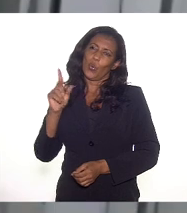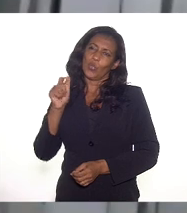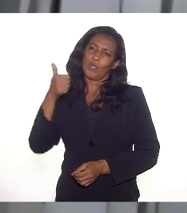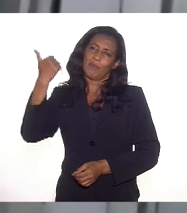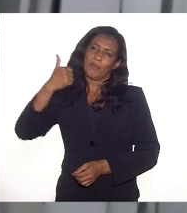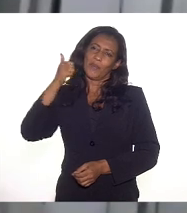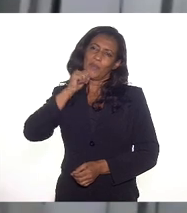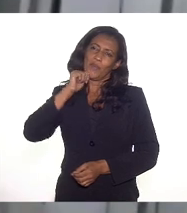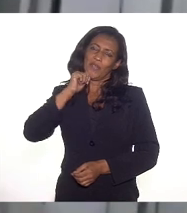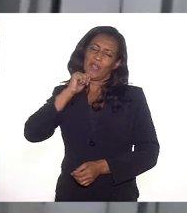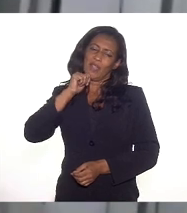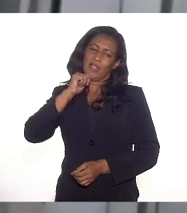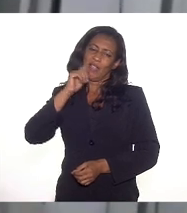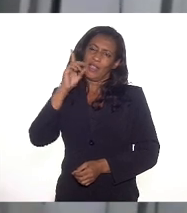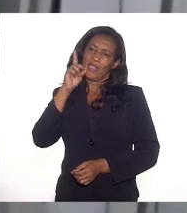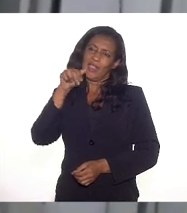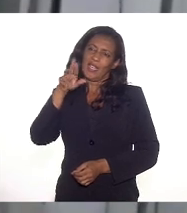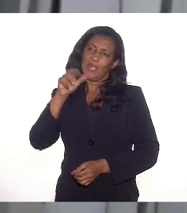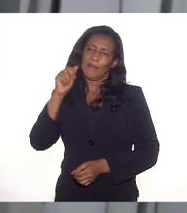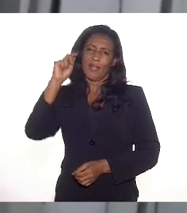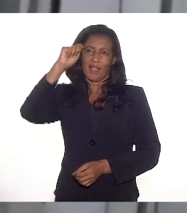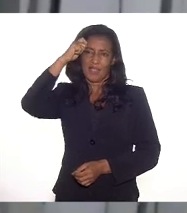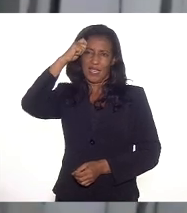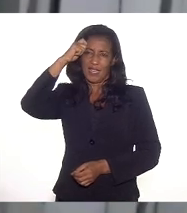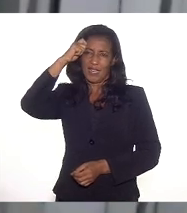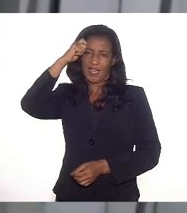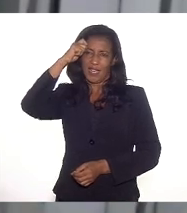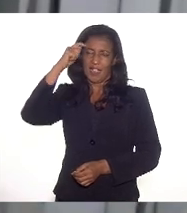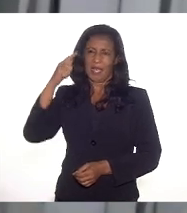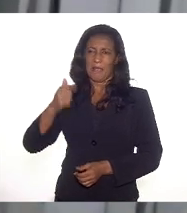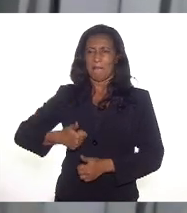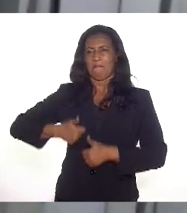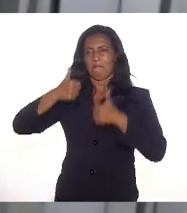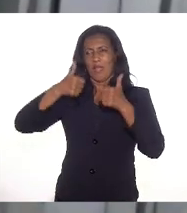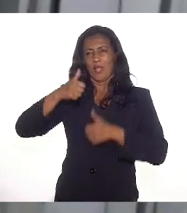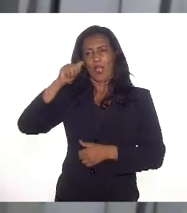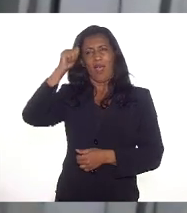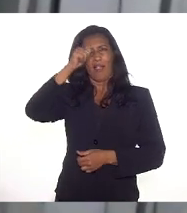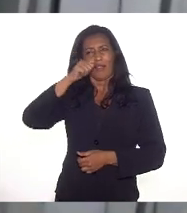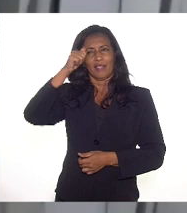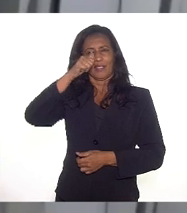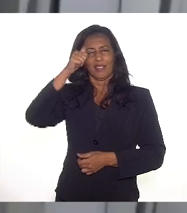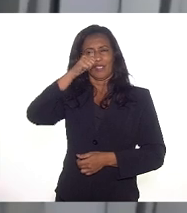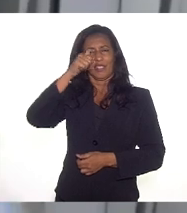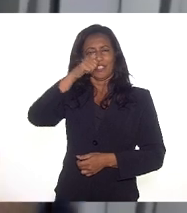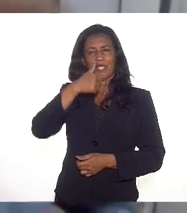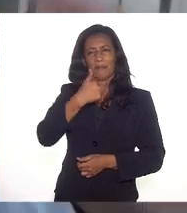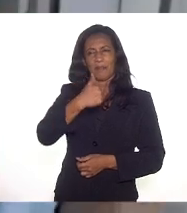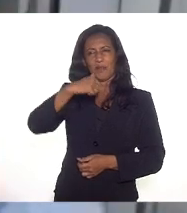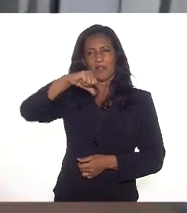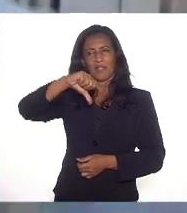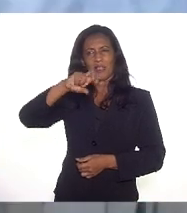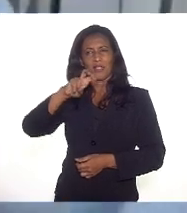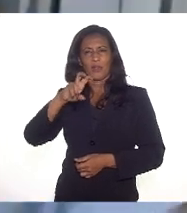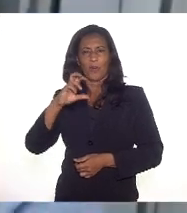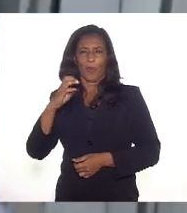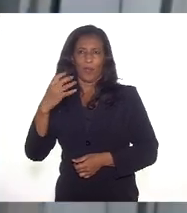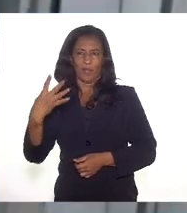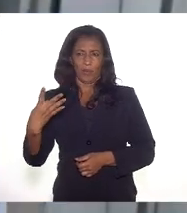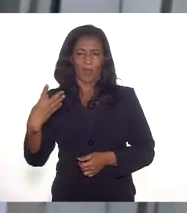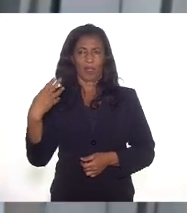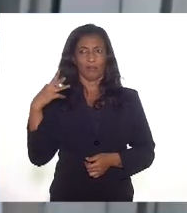da dramaturgia brasileira, indicada ao prêmio de melhor atriz no Festival de Veneza em 1954, foi